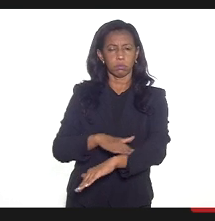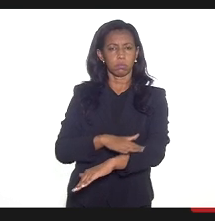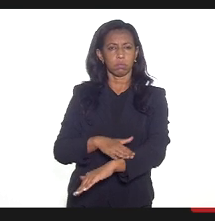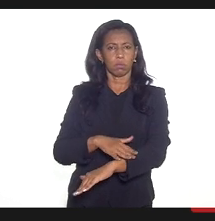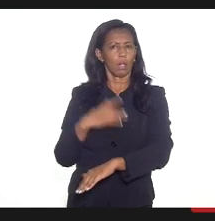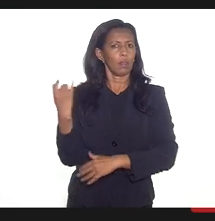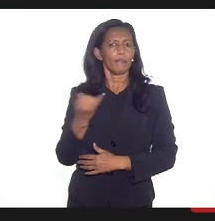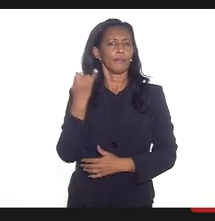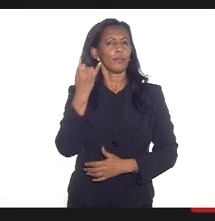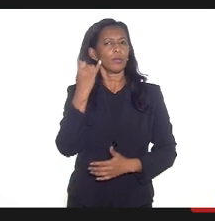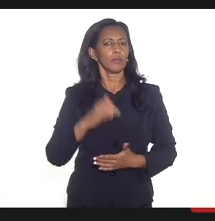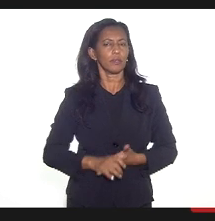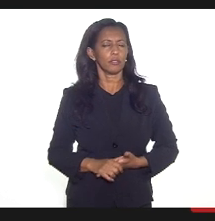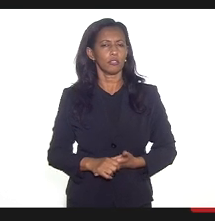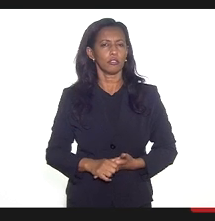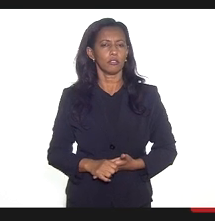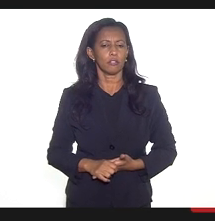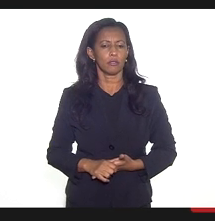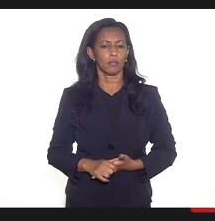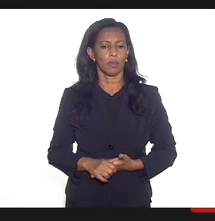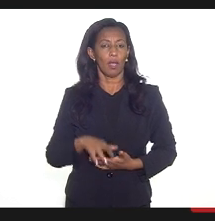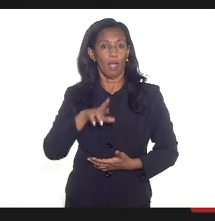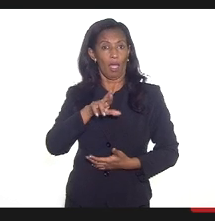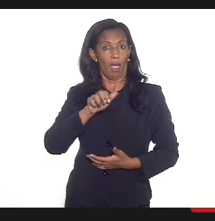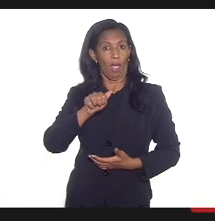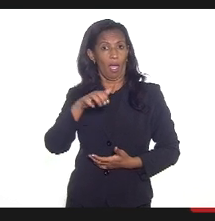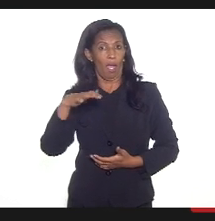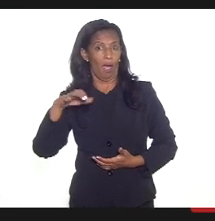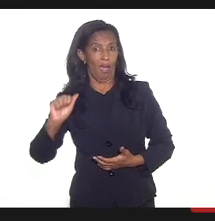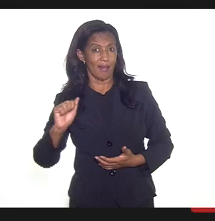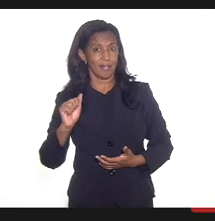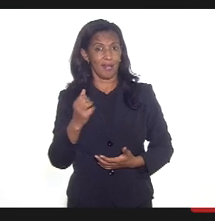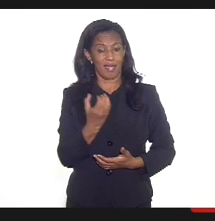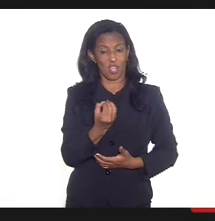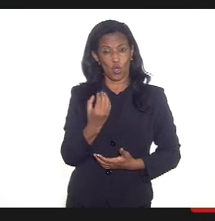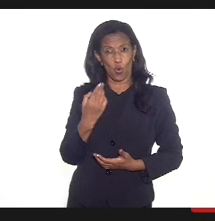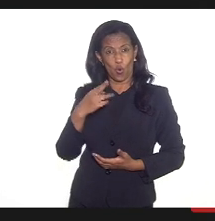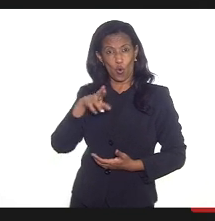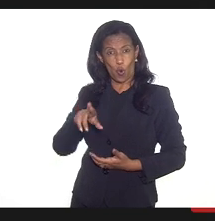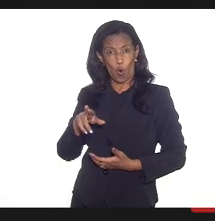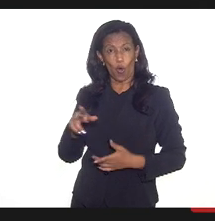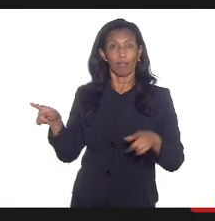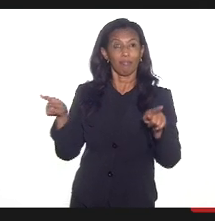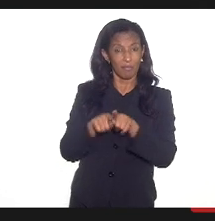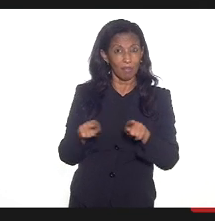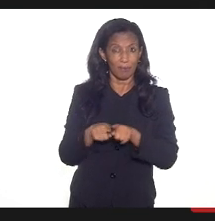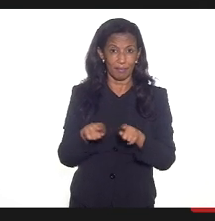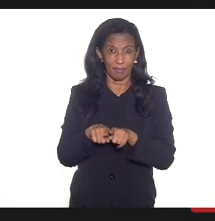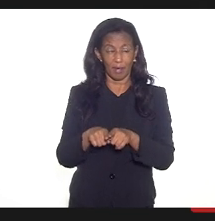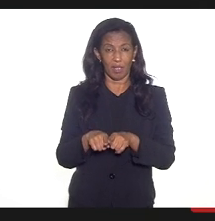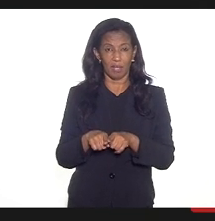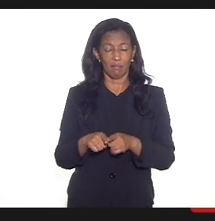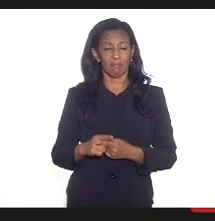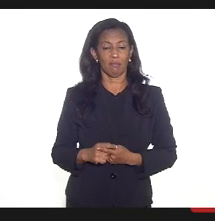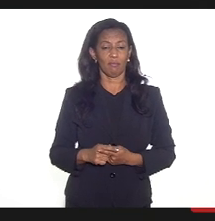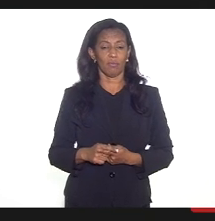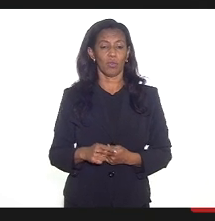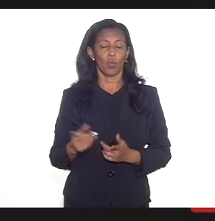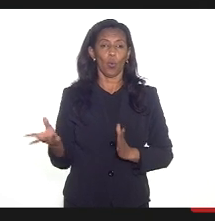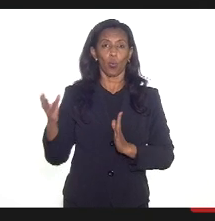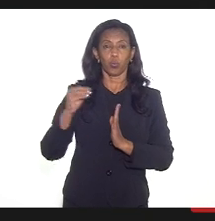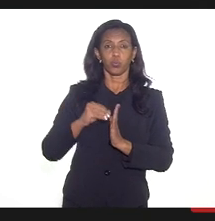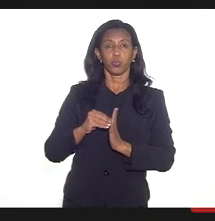fundamental. Registro de raça e cor e geracional, inclusive com a